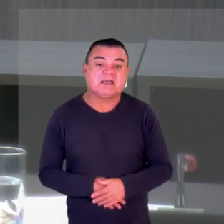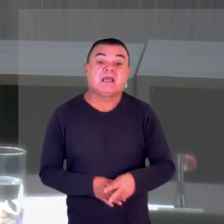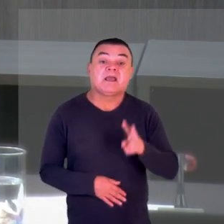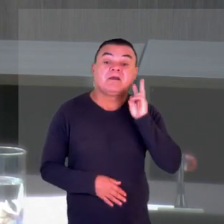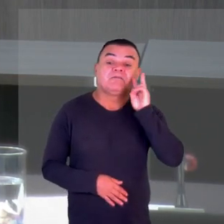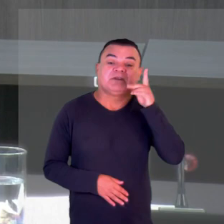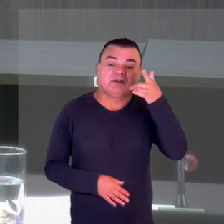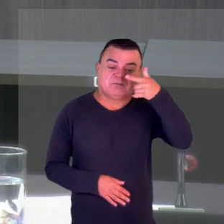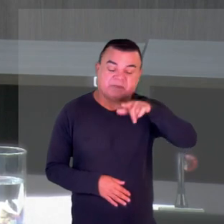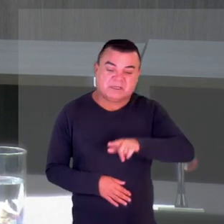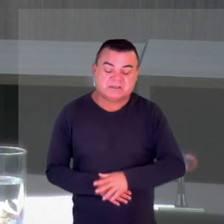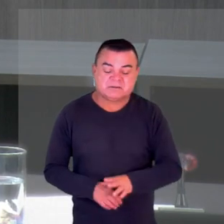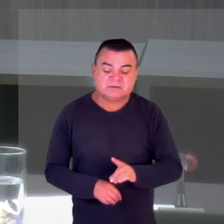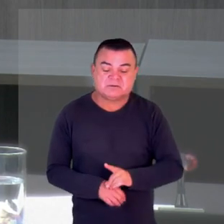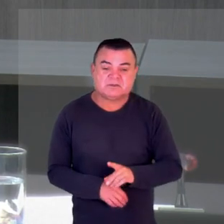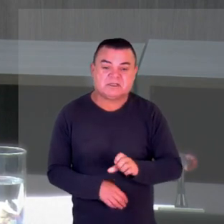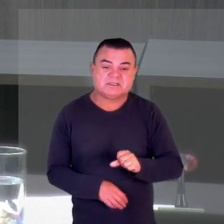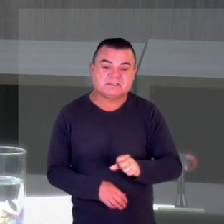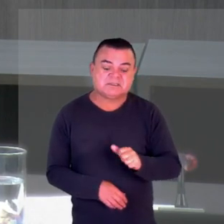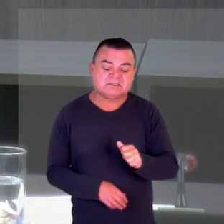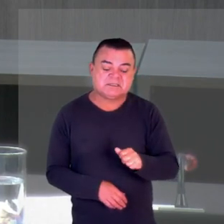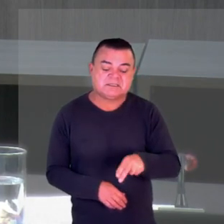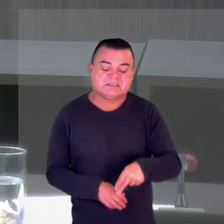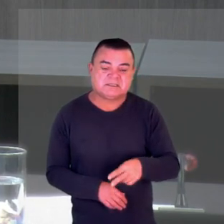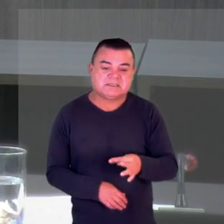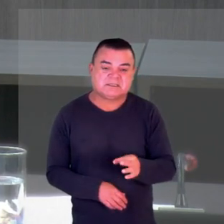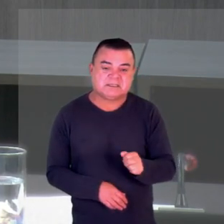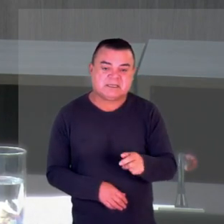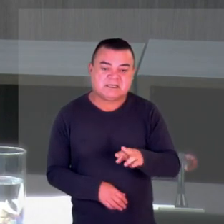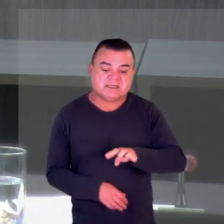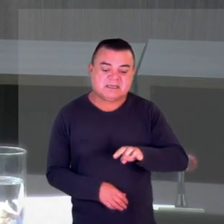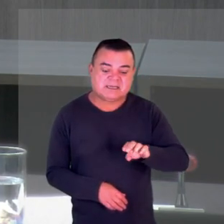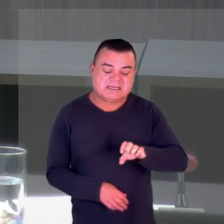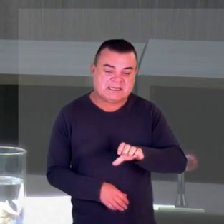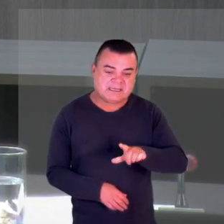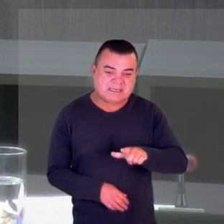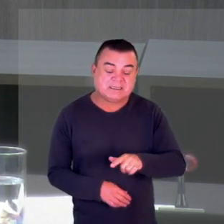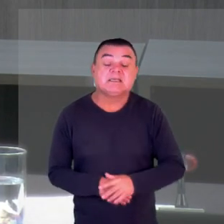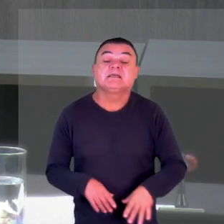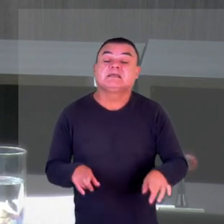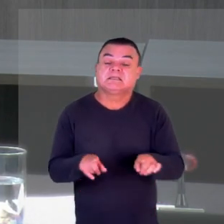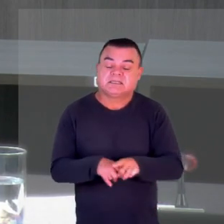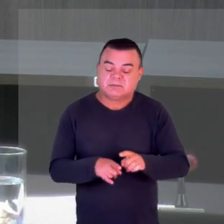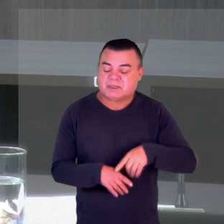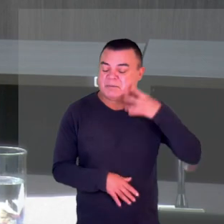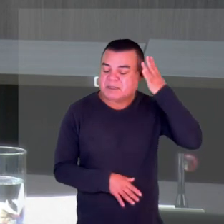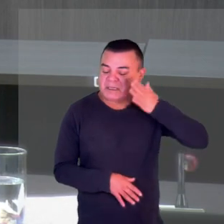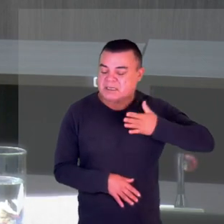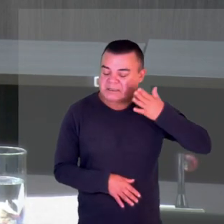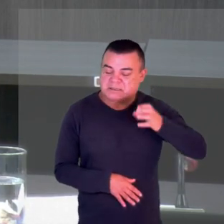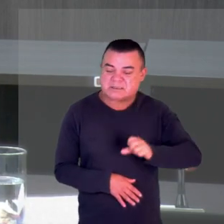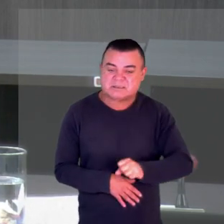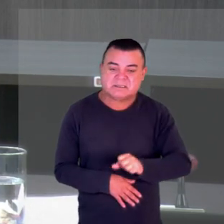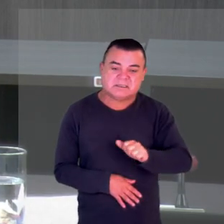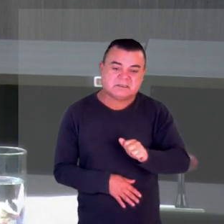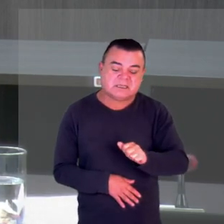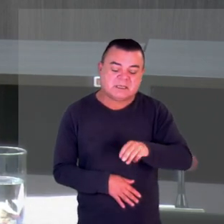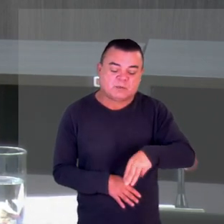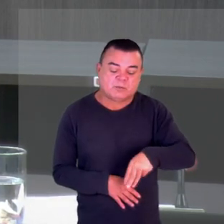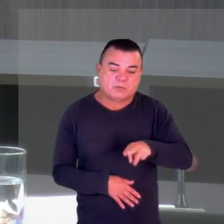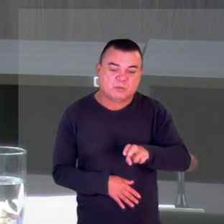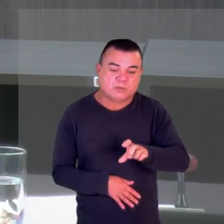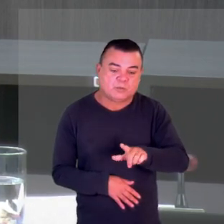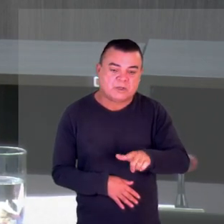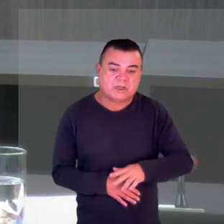aqui também nesse espaço e e de escutar também aqui a fala do Samuel Rodrigues ao que estão qualificada eh trazendo a